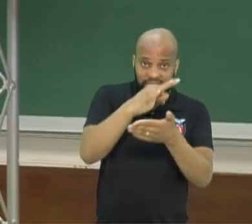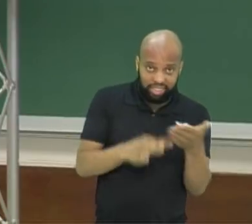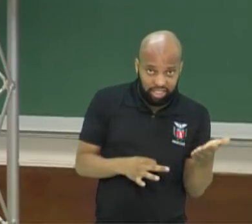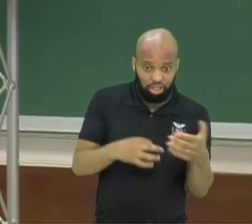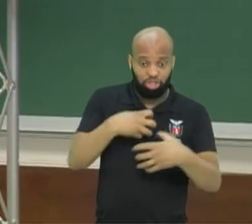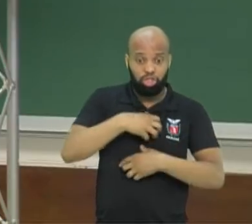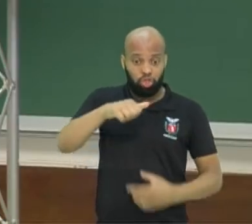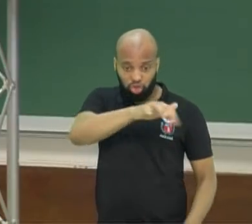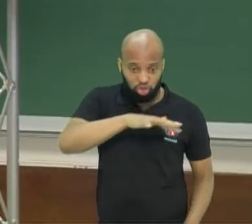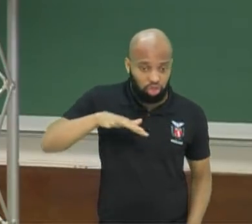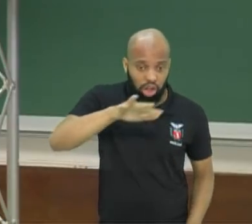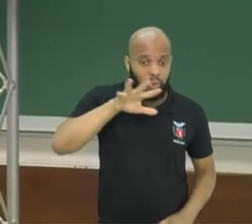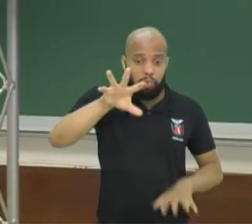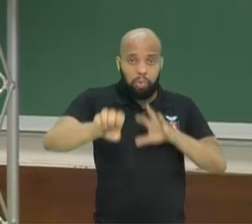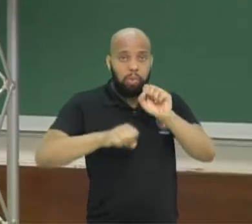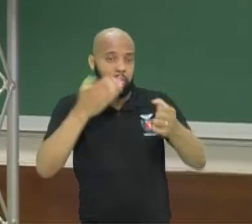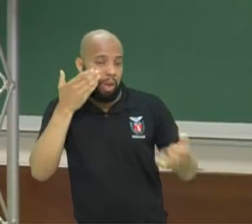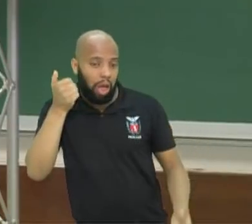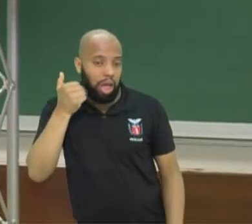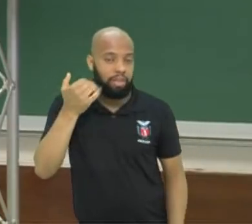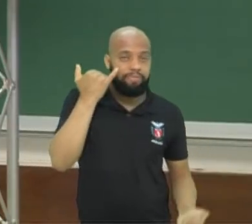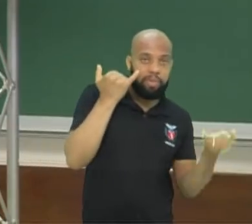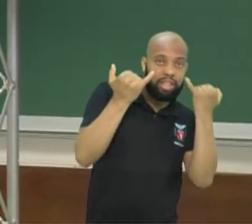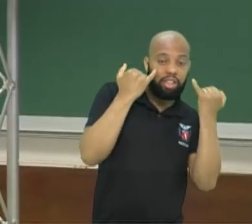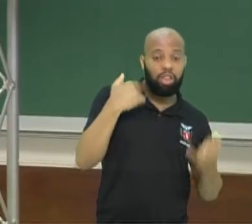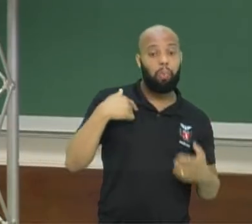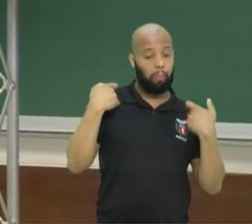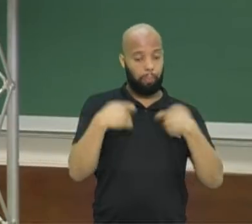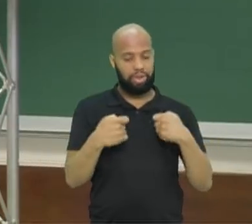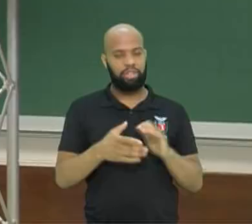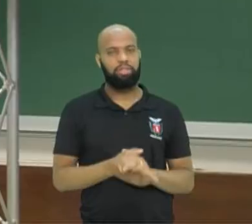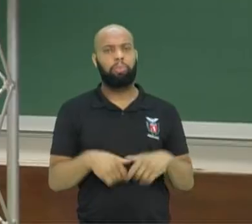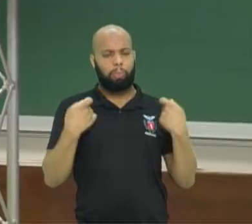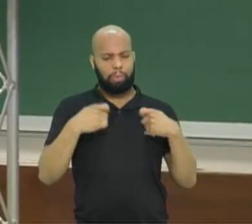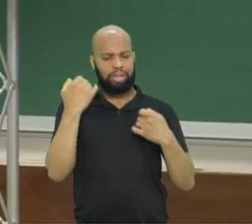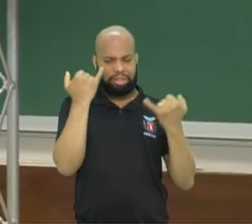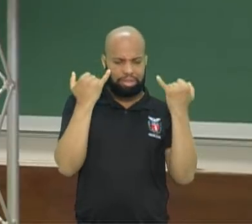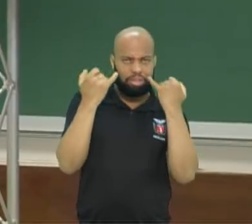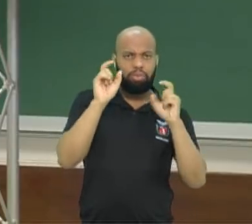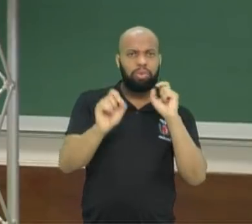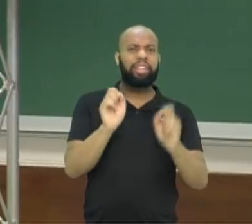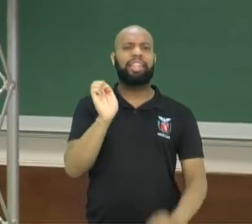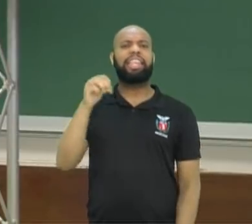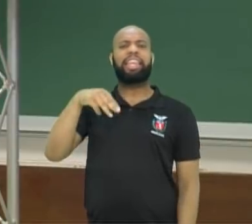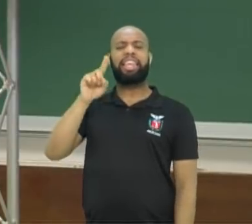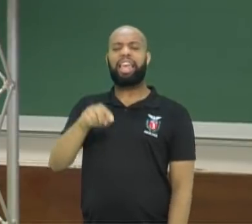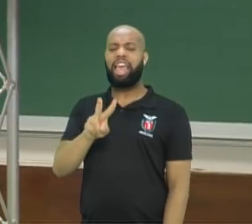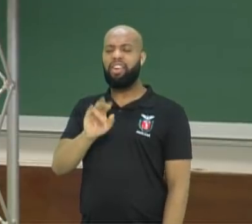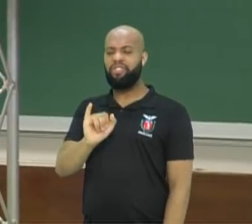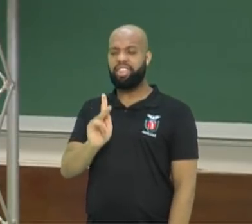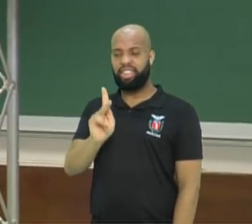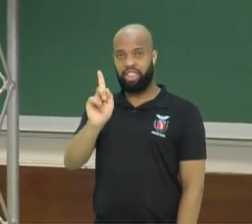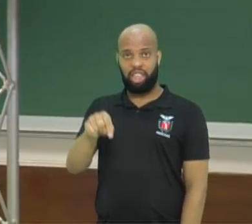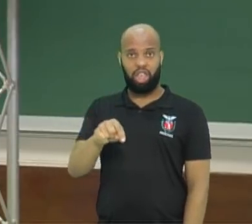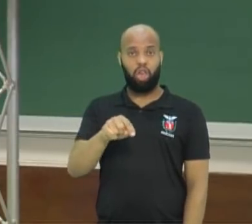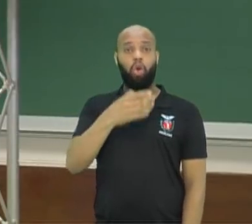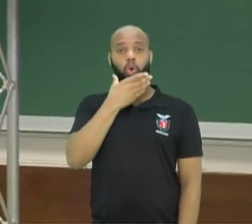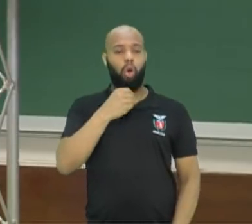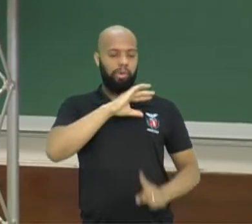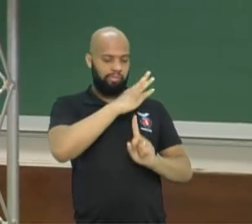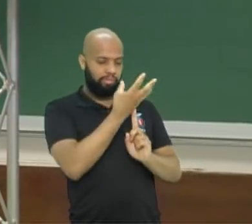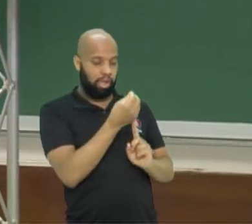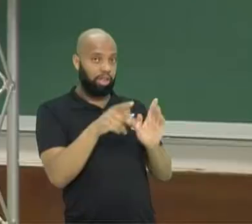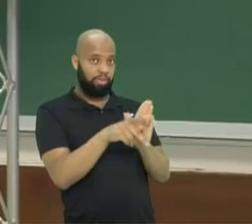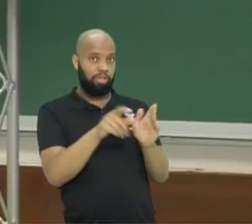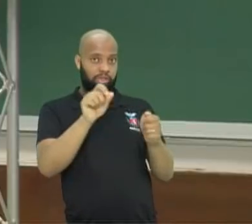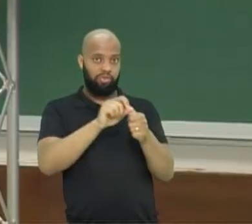texto e vou tirar as informações que eu preciso. Então, o que eu preciso de informação? Quem é Vicky Muniz? É um artista plástico. Já